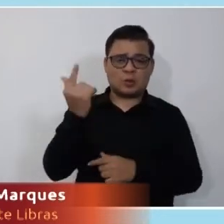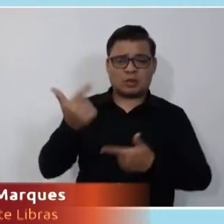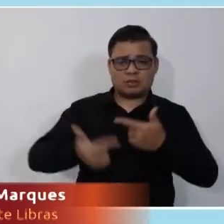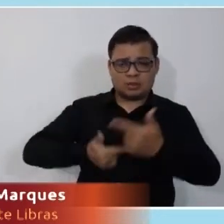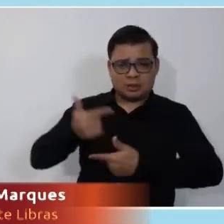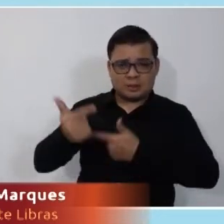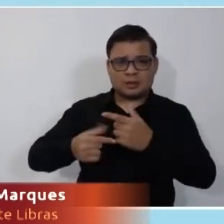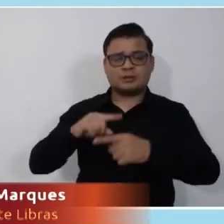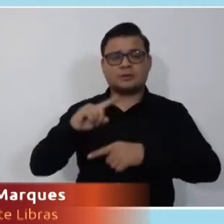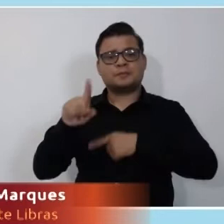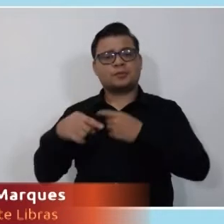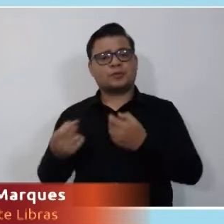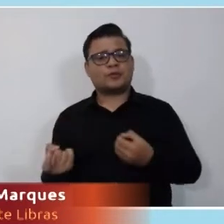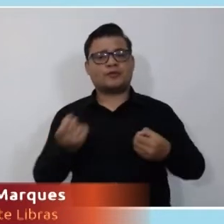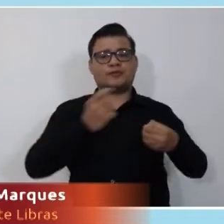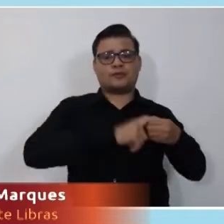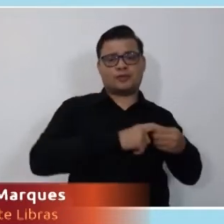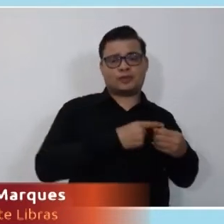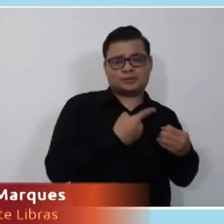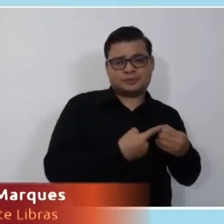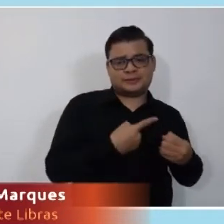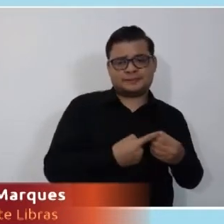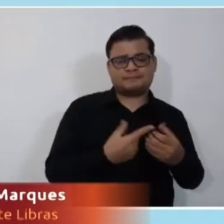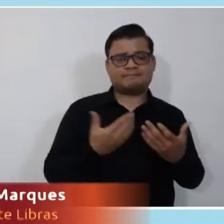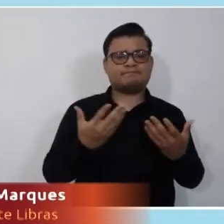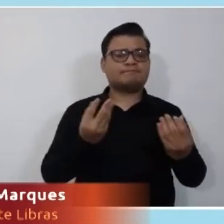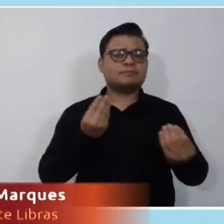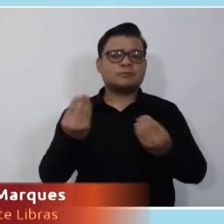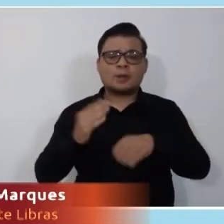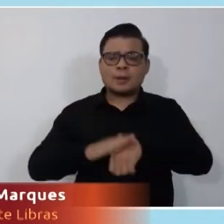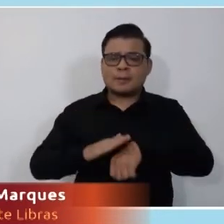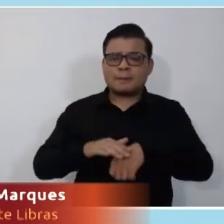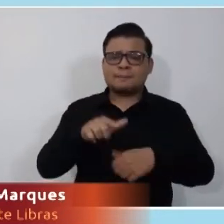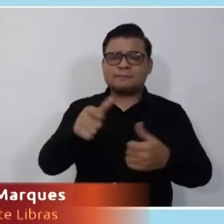para a cidade. Explica para a gente, Marcos.